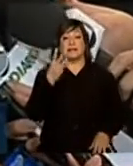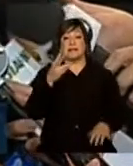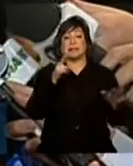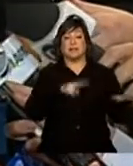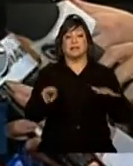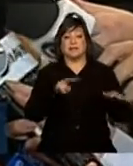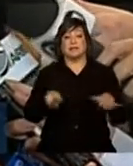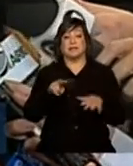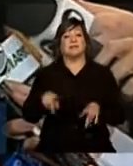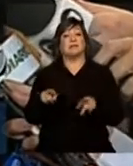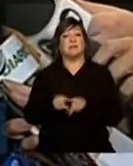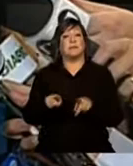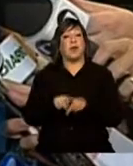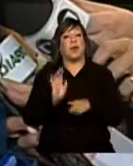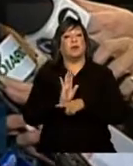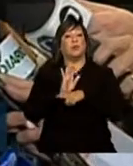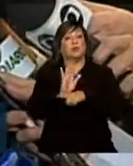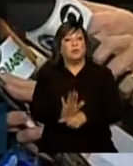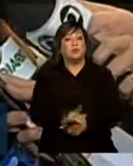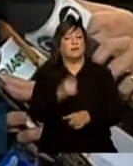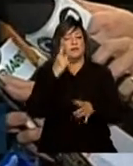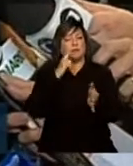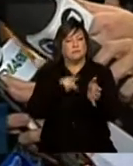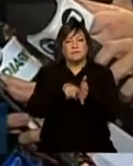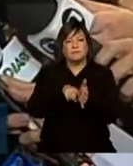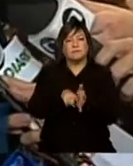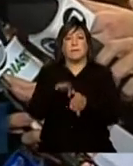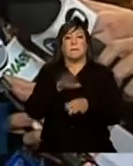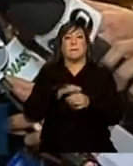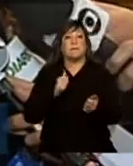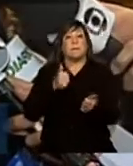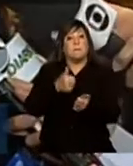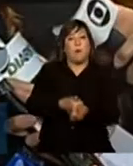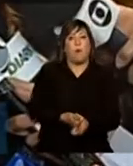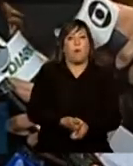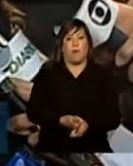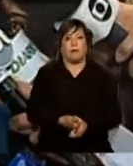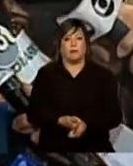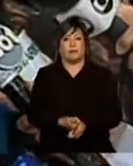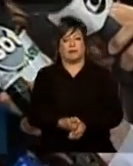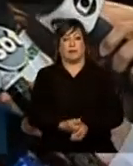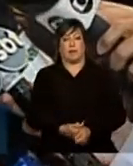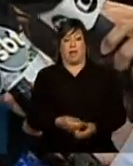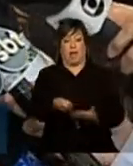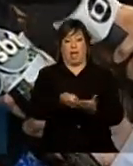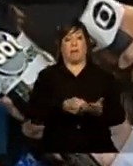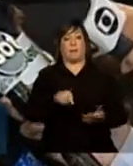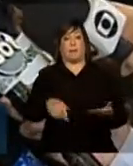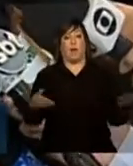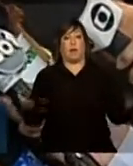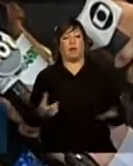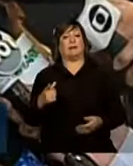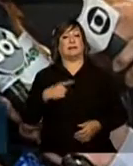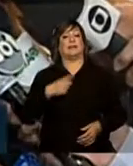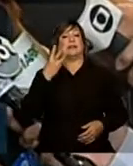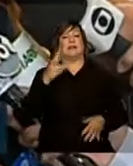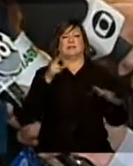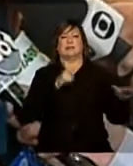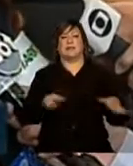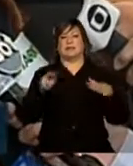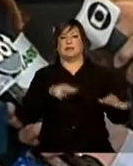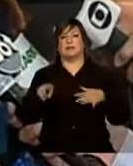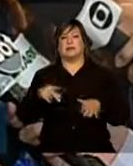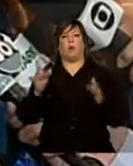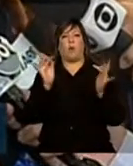avaliação também ajuda a fazer uma avaliação mais próxima, né? Mais do que a prova hoje, foram 3 semanas de avaliação